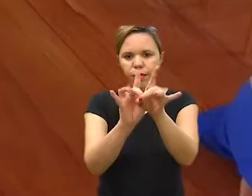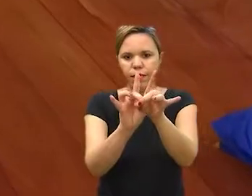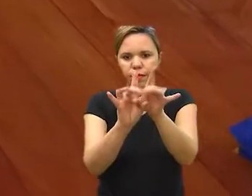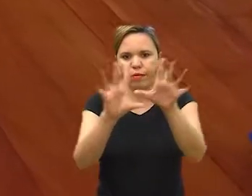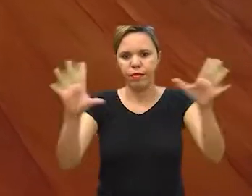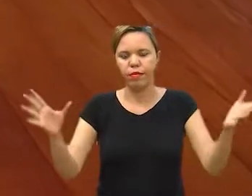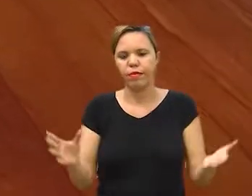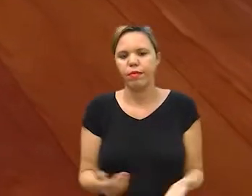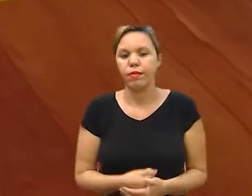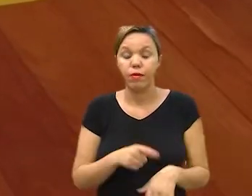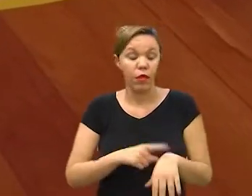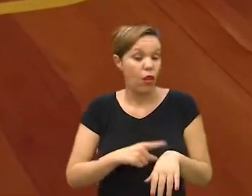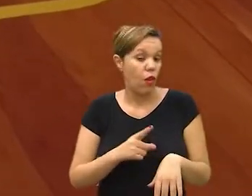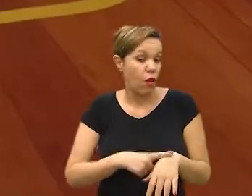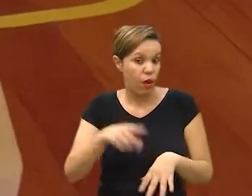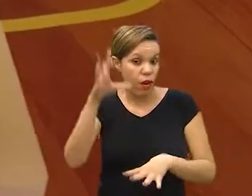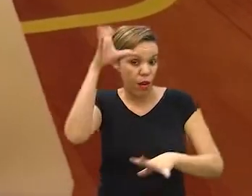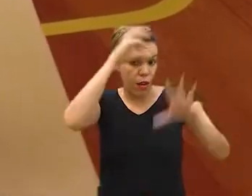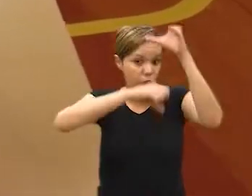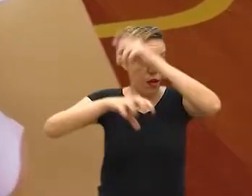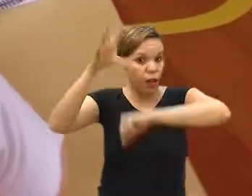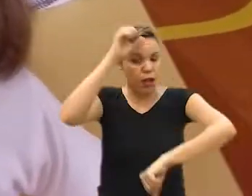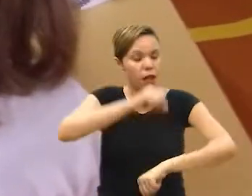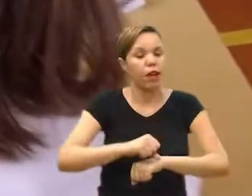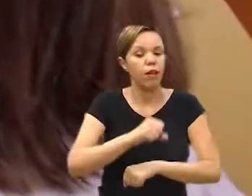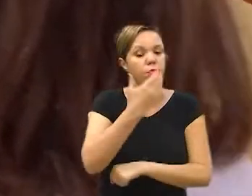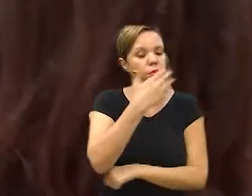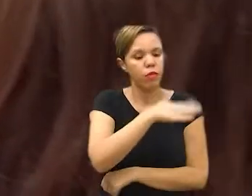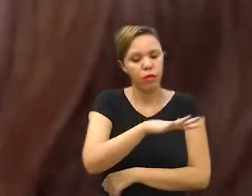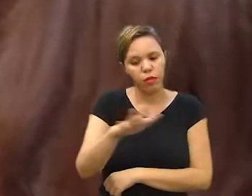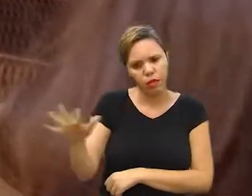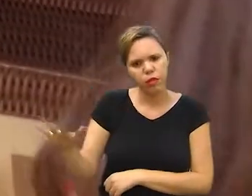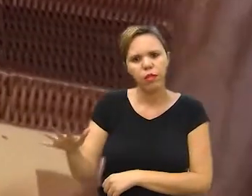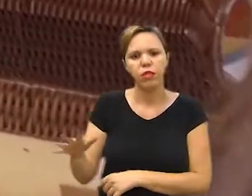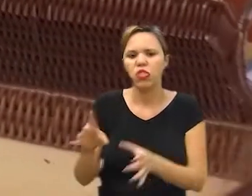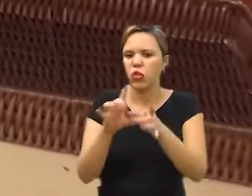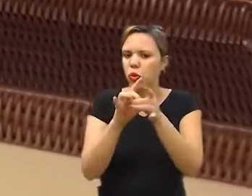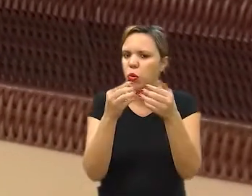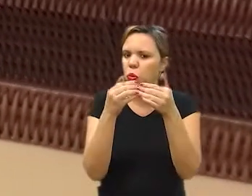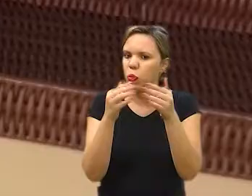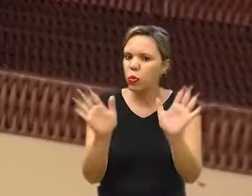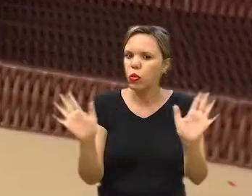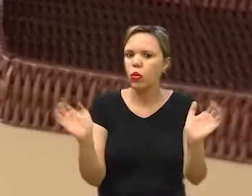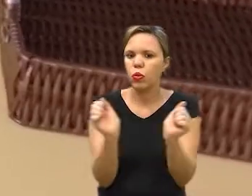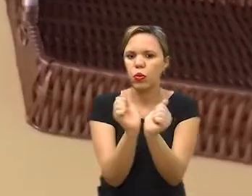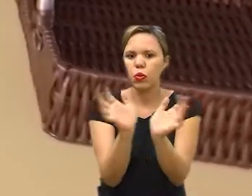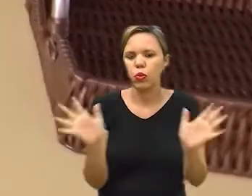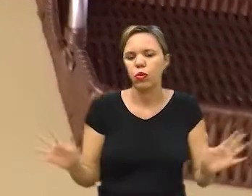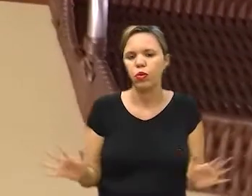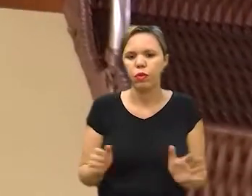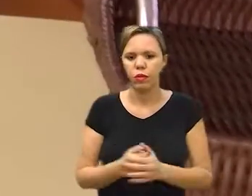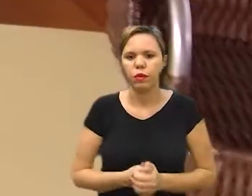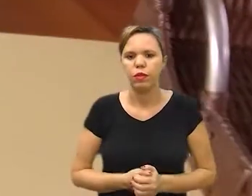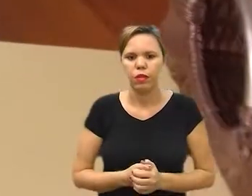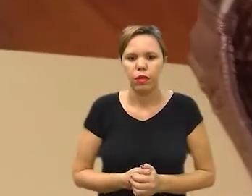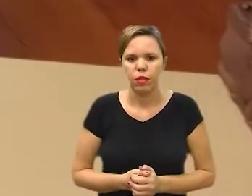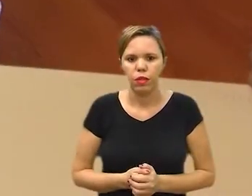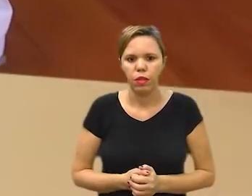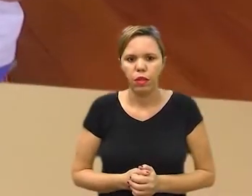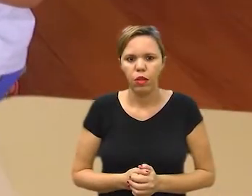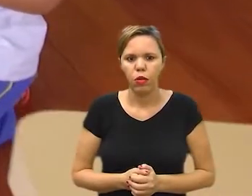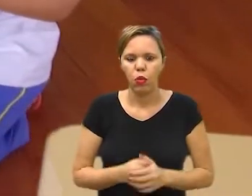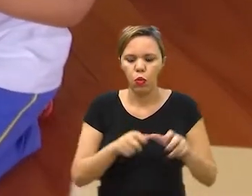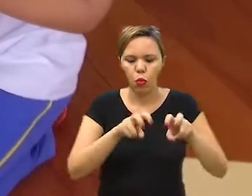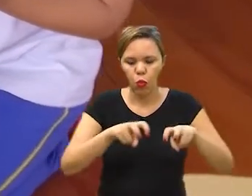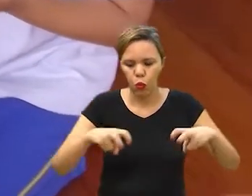liberdade na hora de aprender. Eles ficam assim mesmo, soltinhos. Os móveis são do tamanho